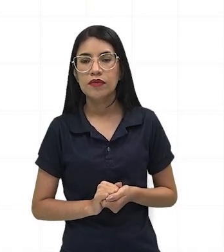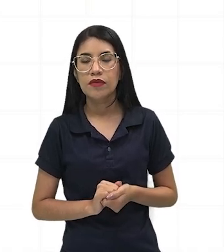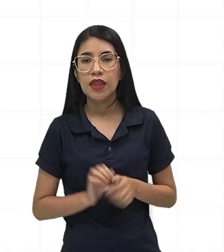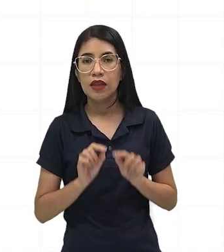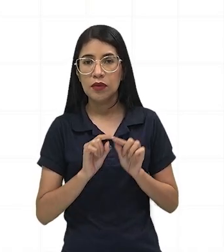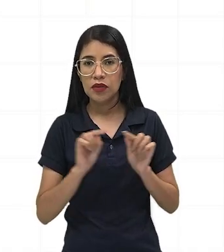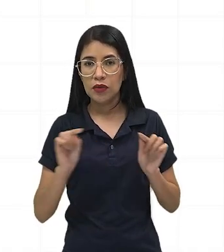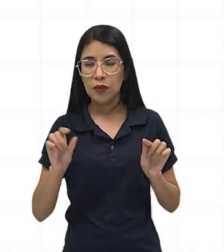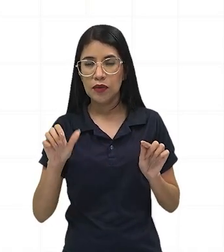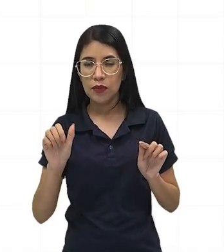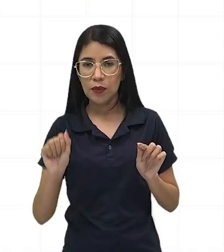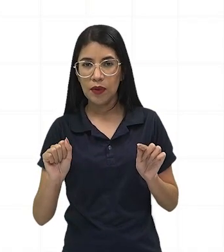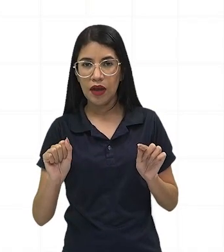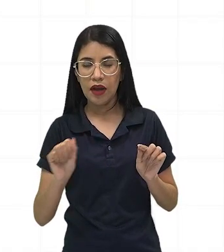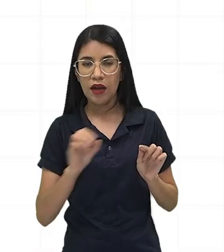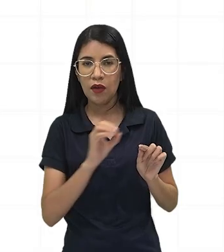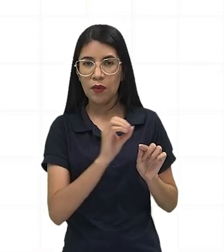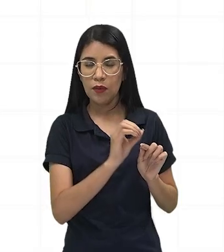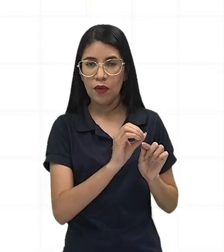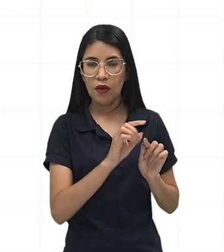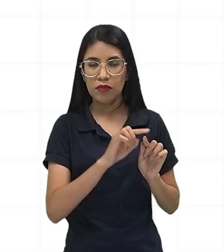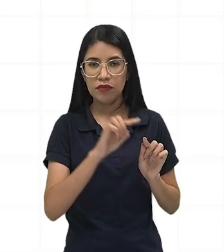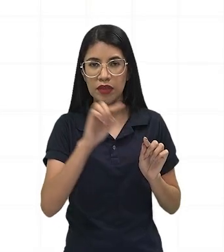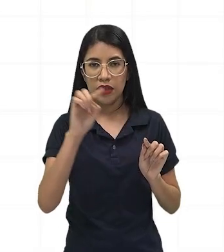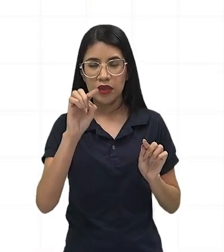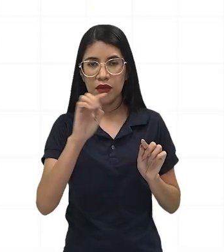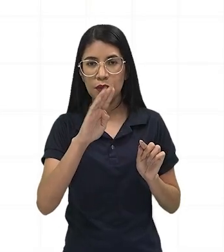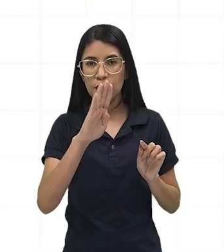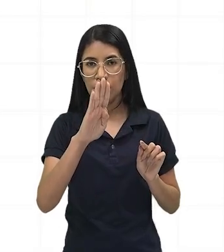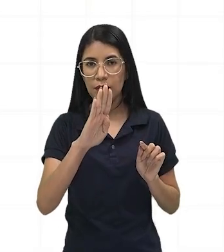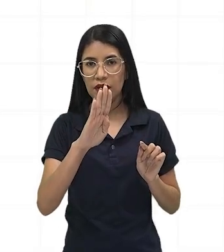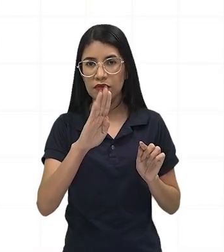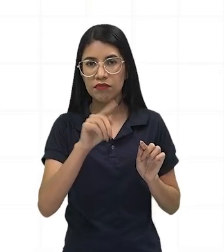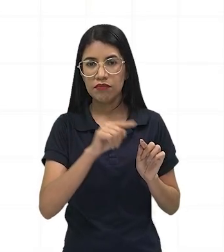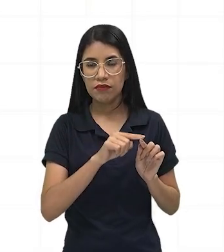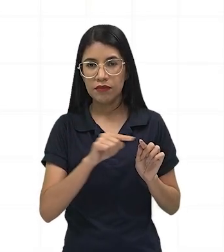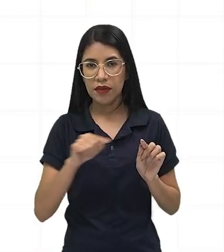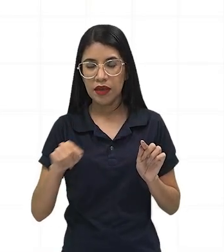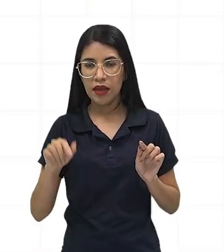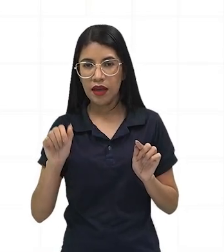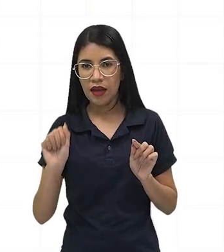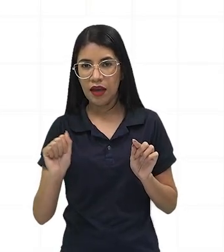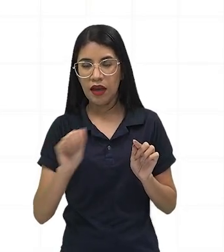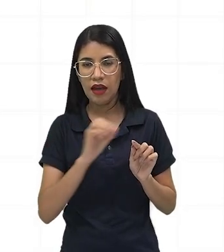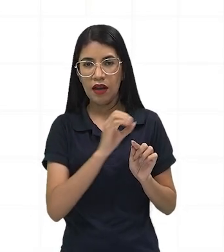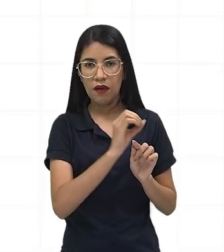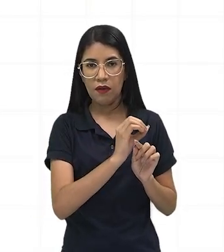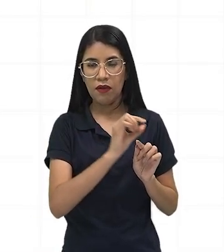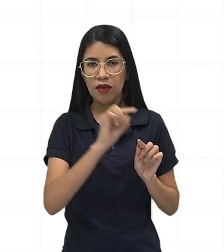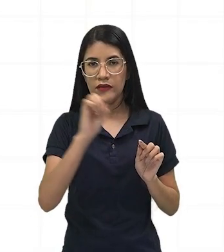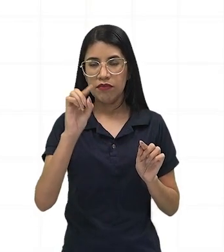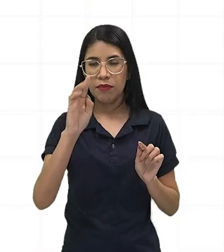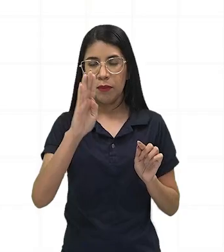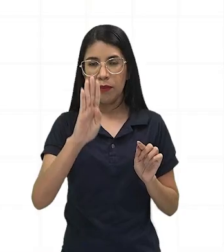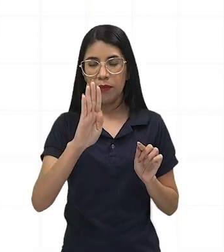pelo O, meu ponto O, e pelo meu ponto B.